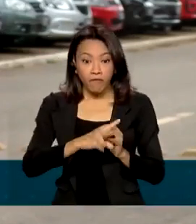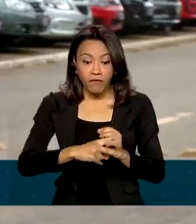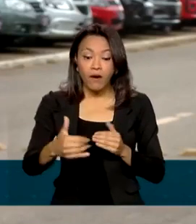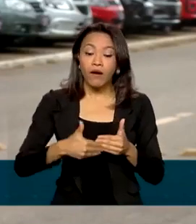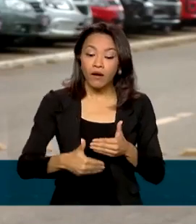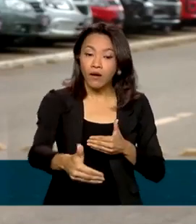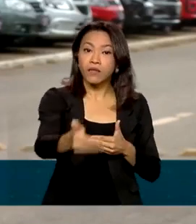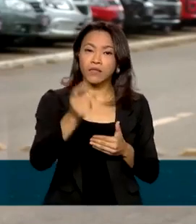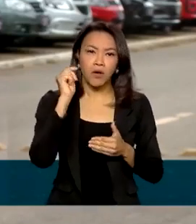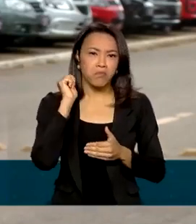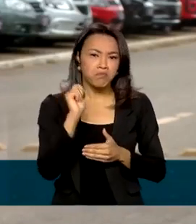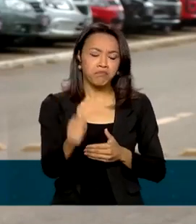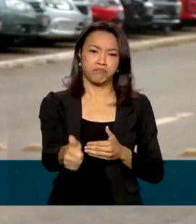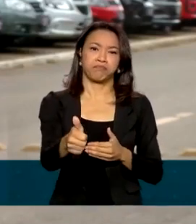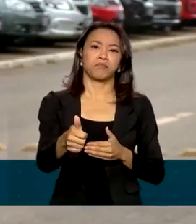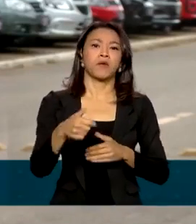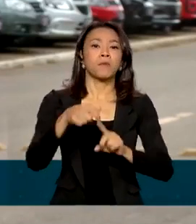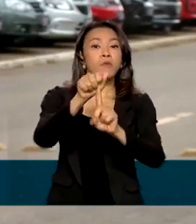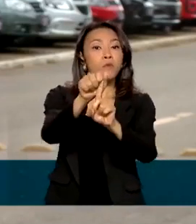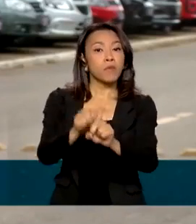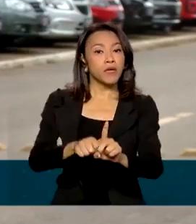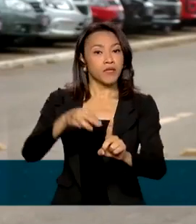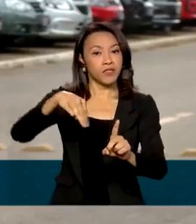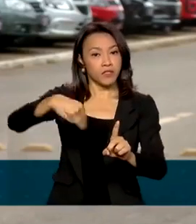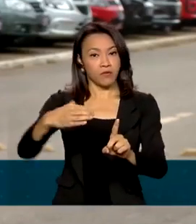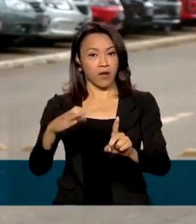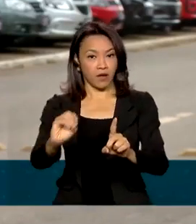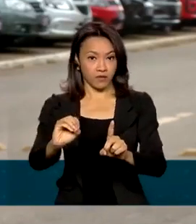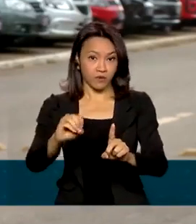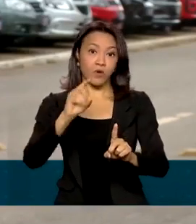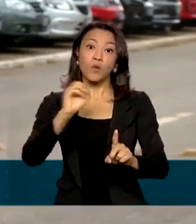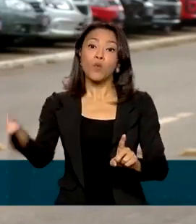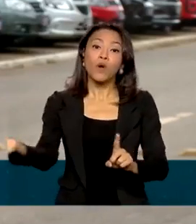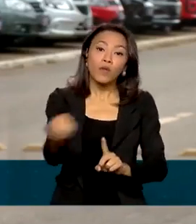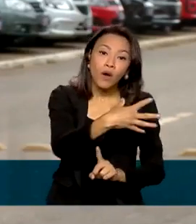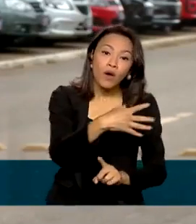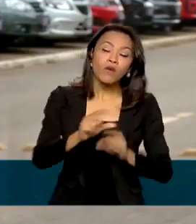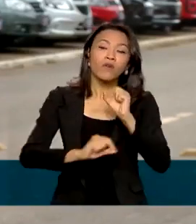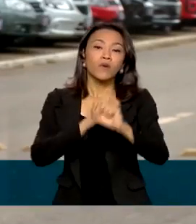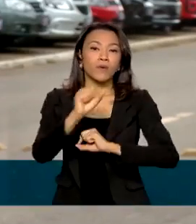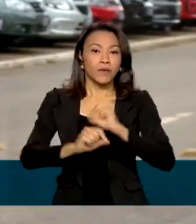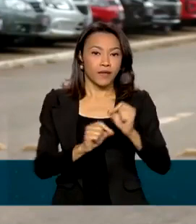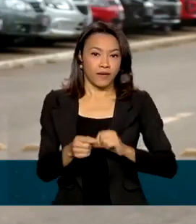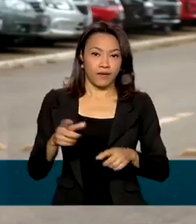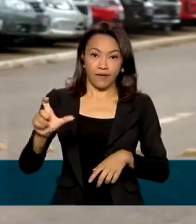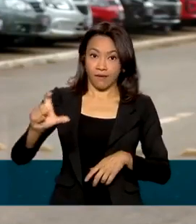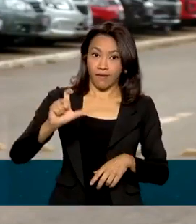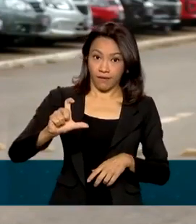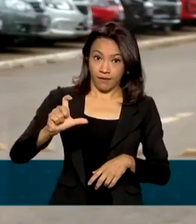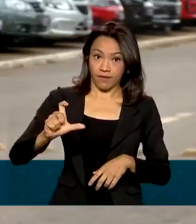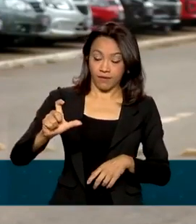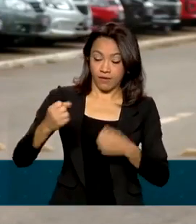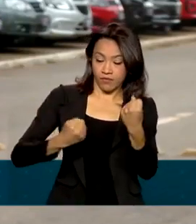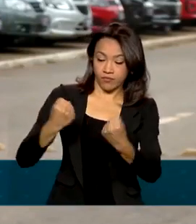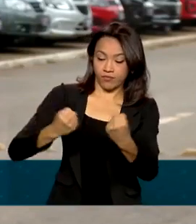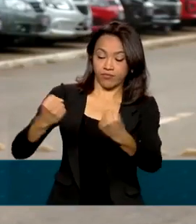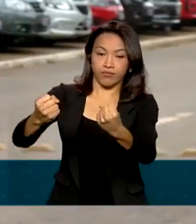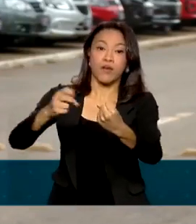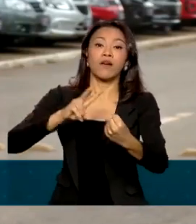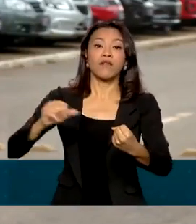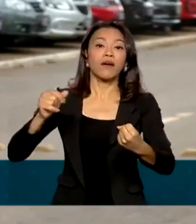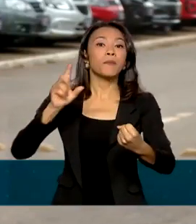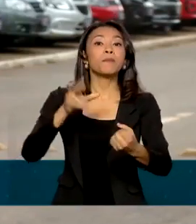e prático a partir de março. Uma nova funcionalidade da carteira digital de trânsito vai permitir